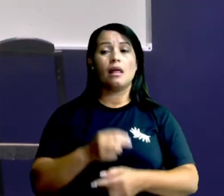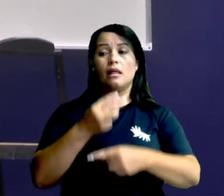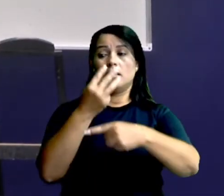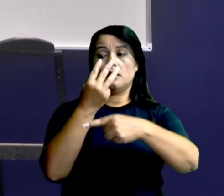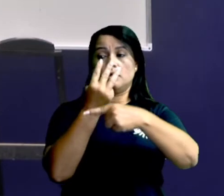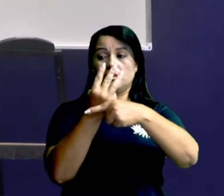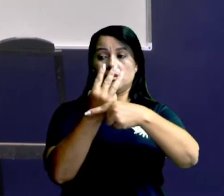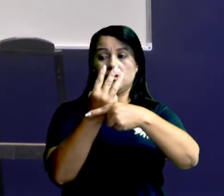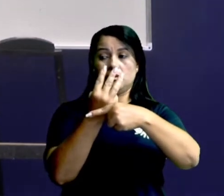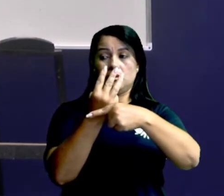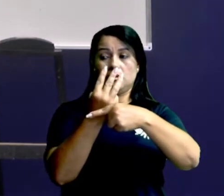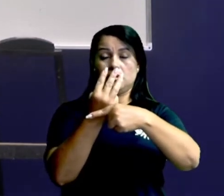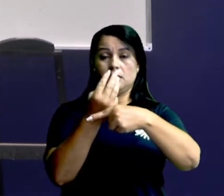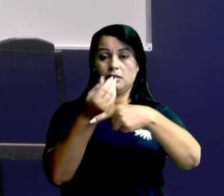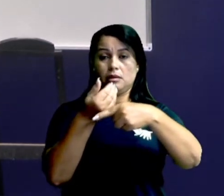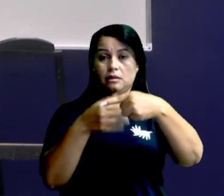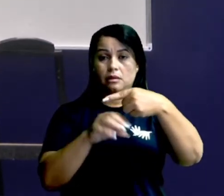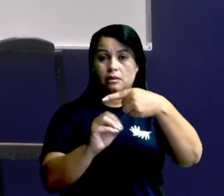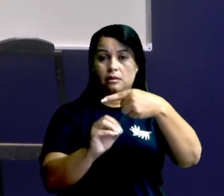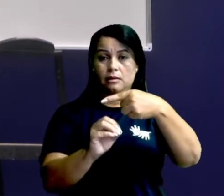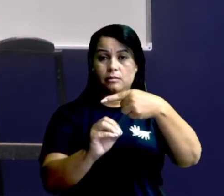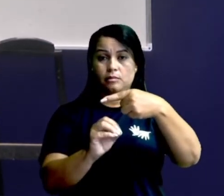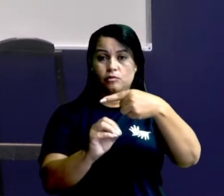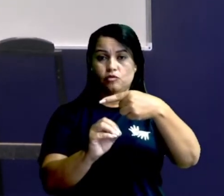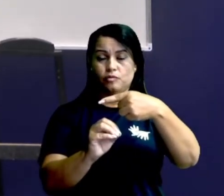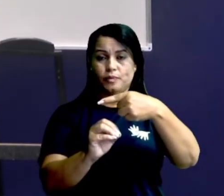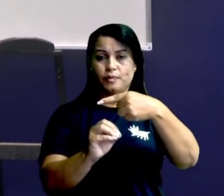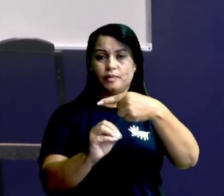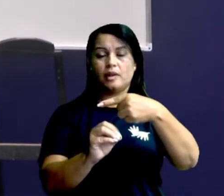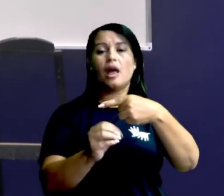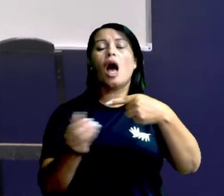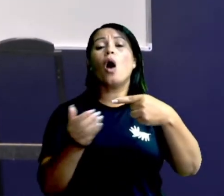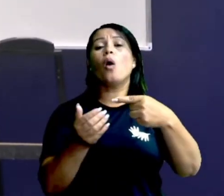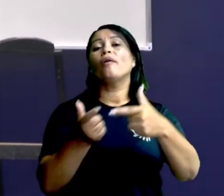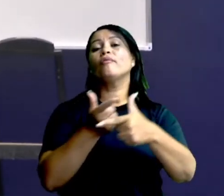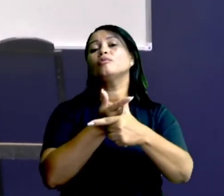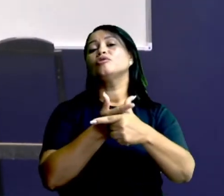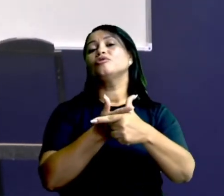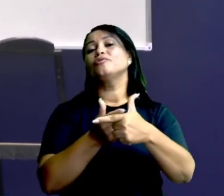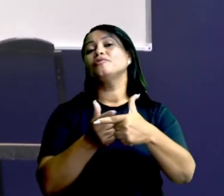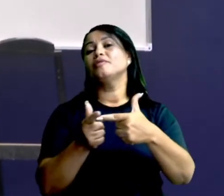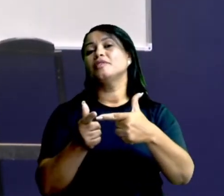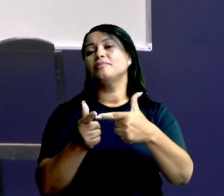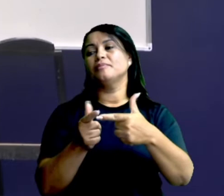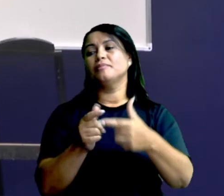3 décimos. Vamos dividir.